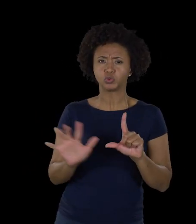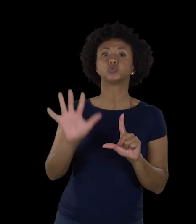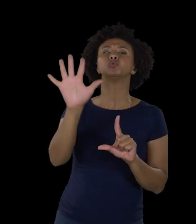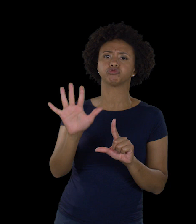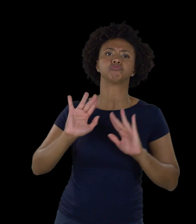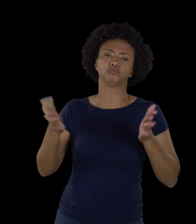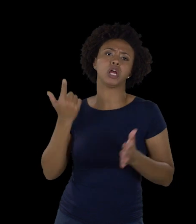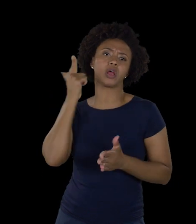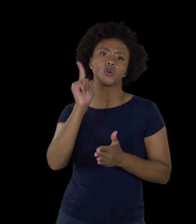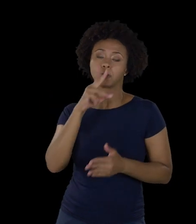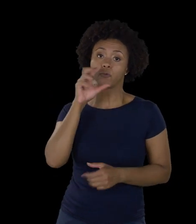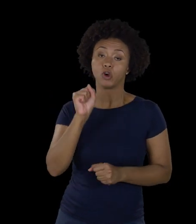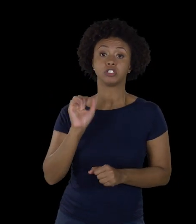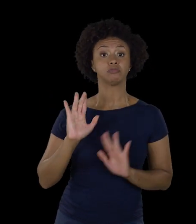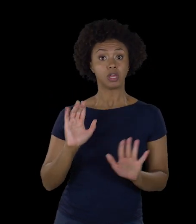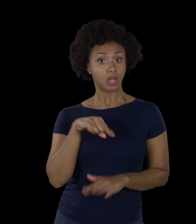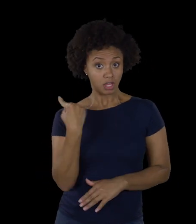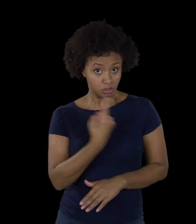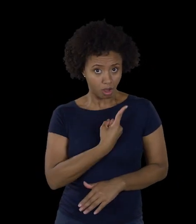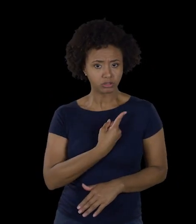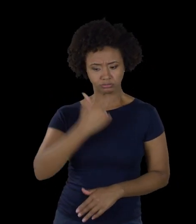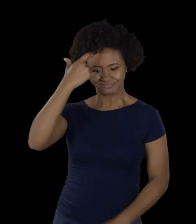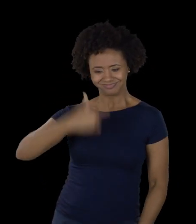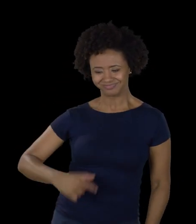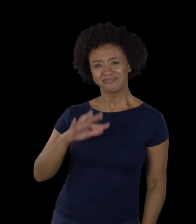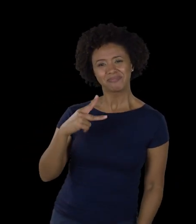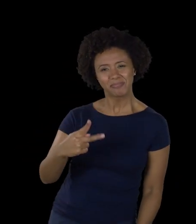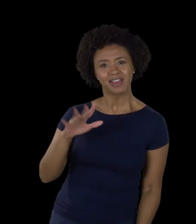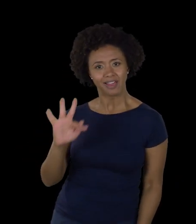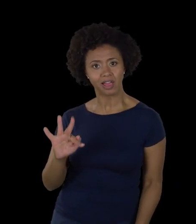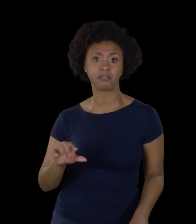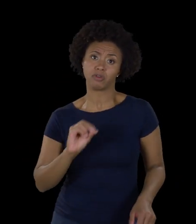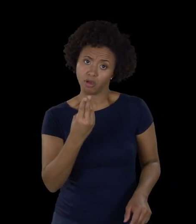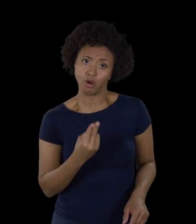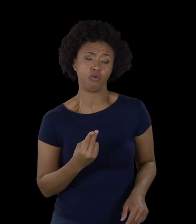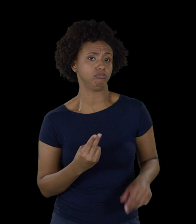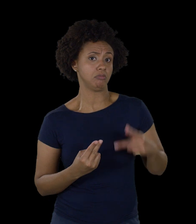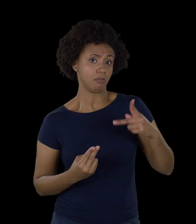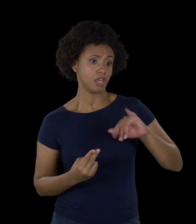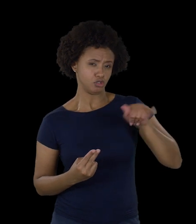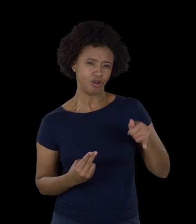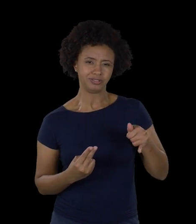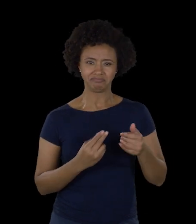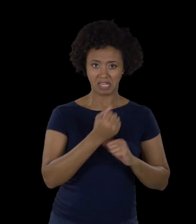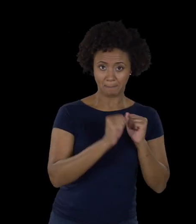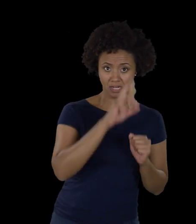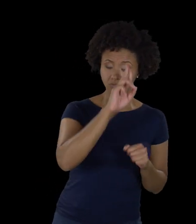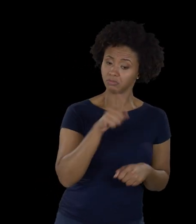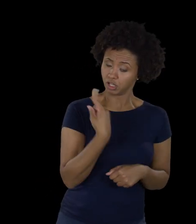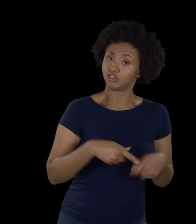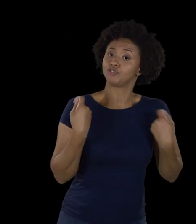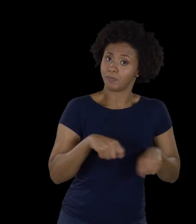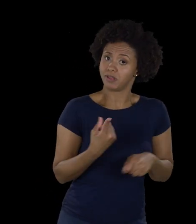como pessoas físicas ou pessoas jurídicas, também temos que fazer o mesmo em se tratando de geração de riqueza. Muitas vezes,